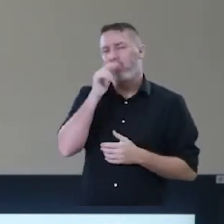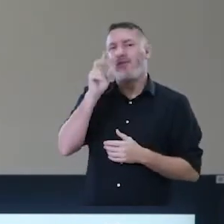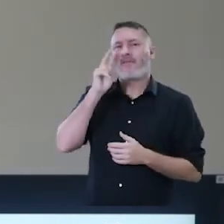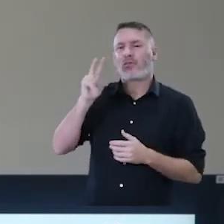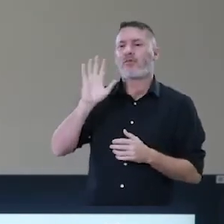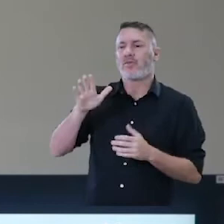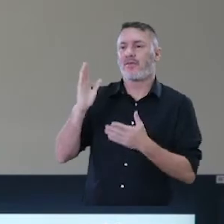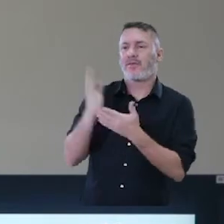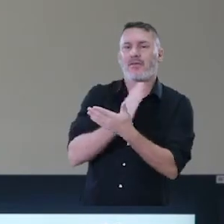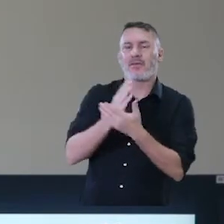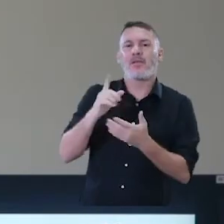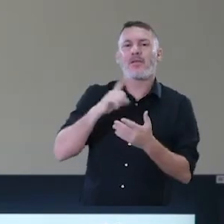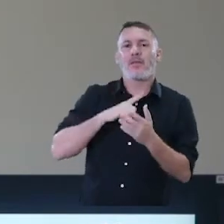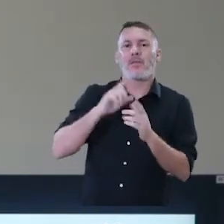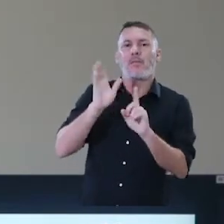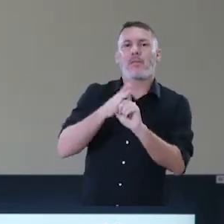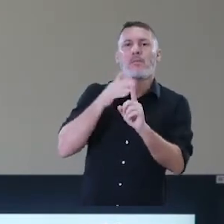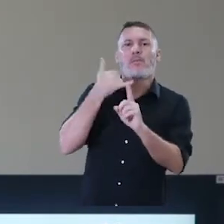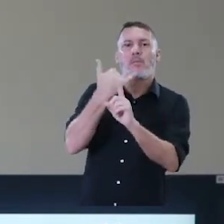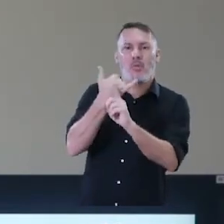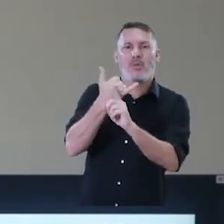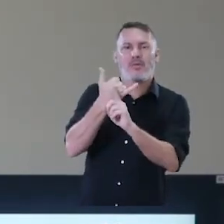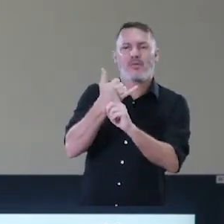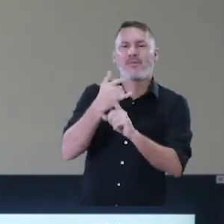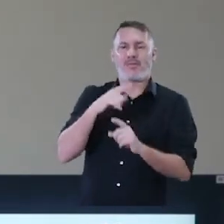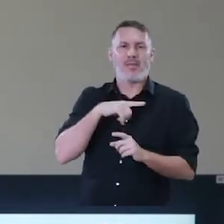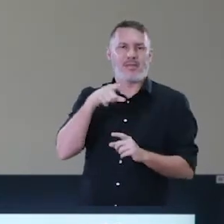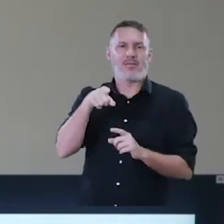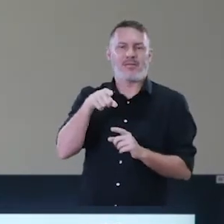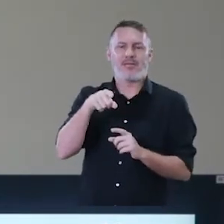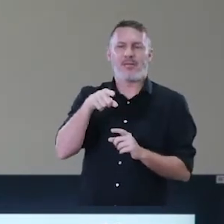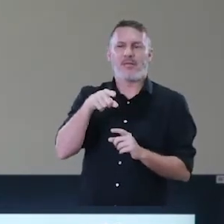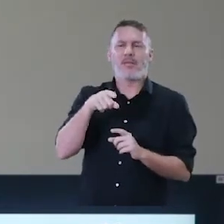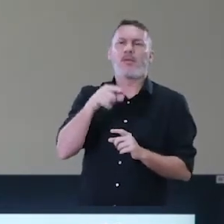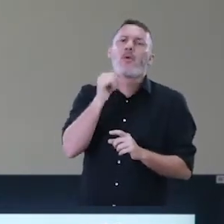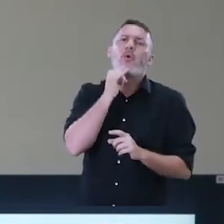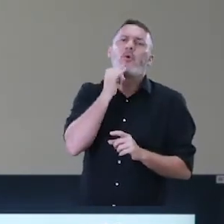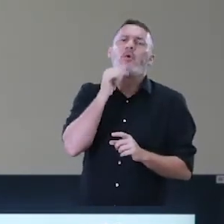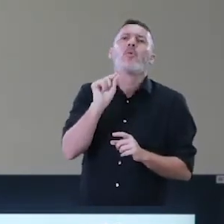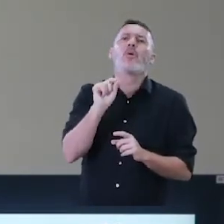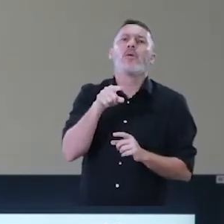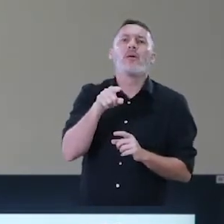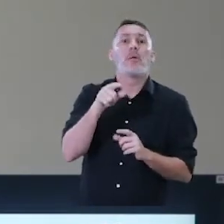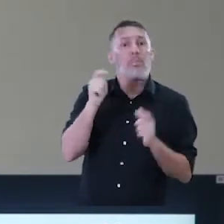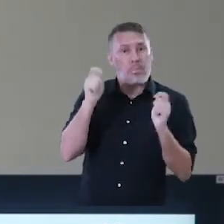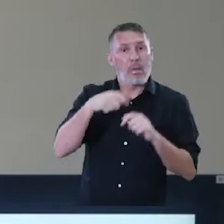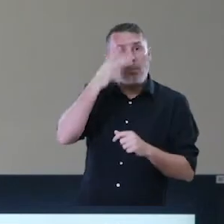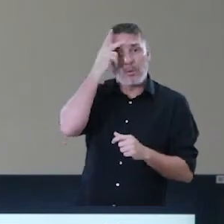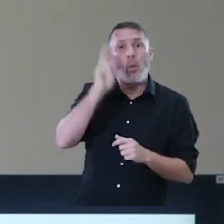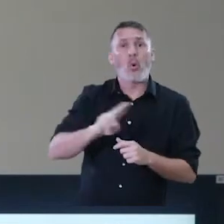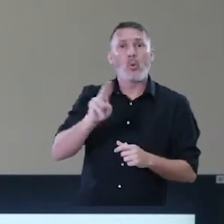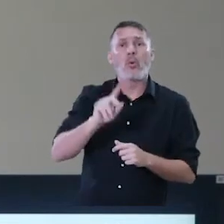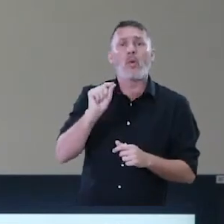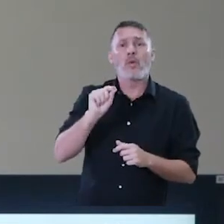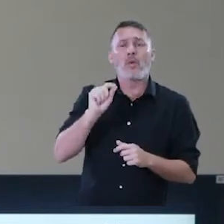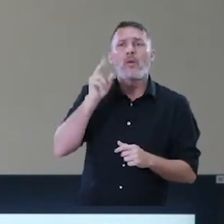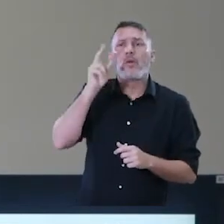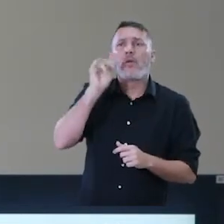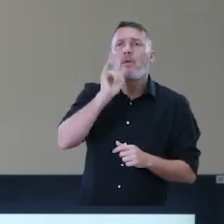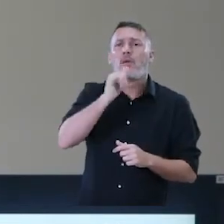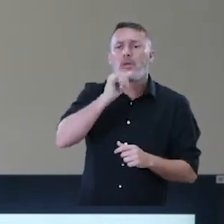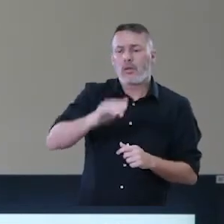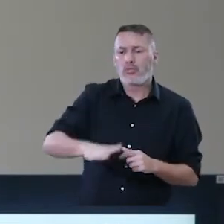Por exemplo, eu já vi uma redação do aluno falou sobre bullying, ele utilizou a Turma da Mônica. Olha, uma história infantil, mas